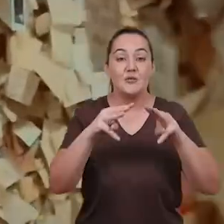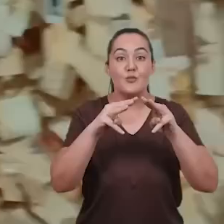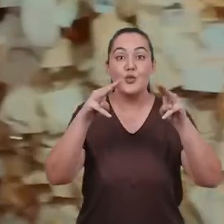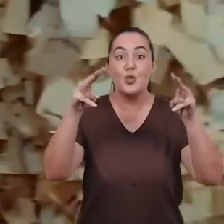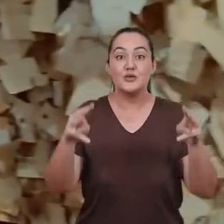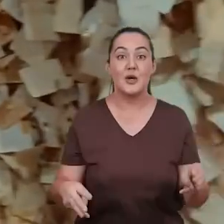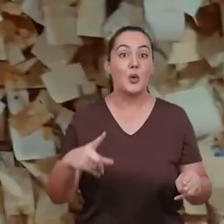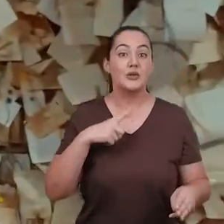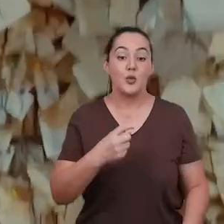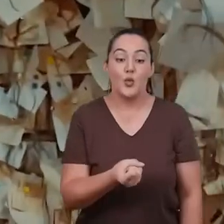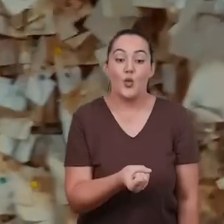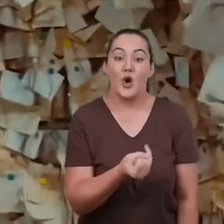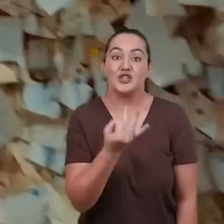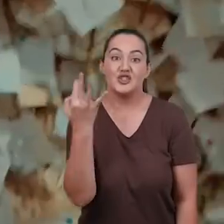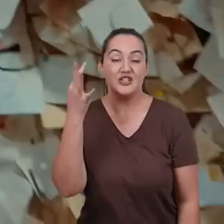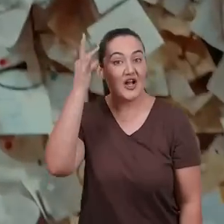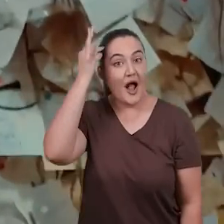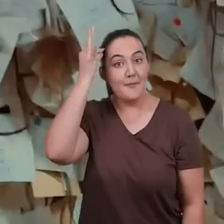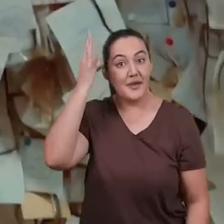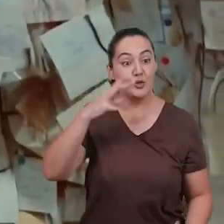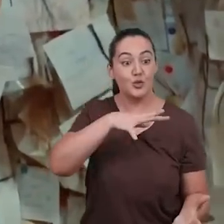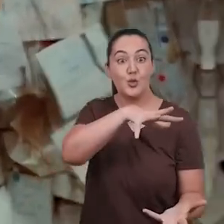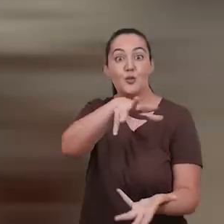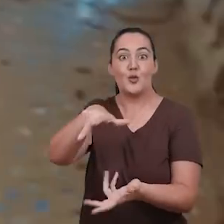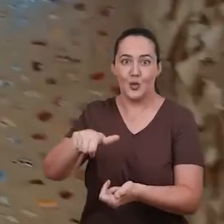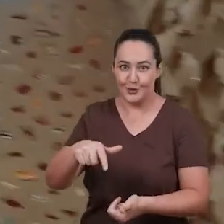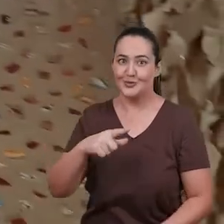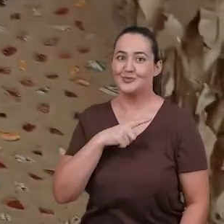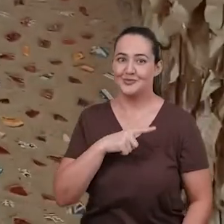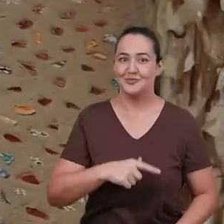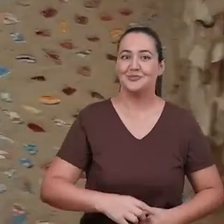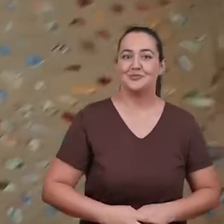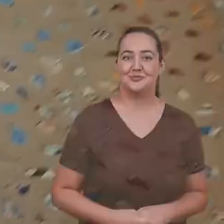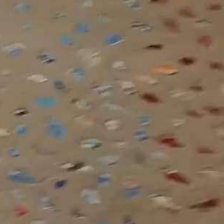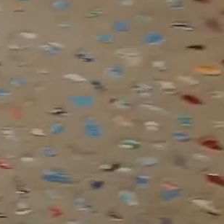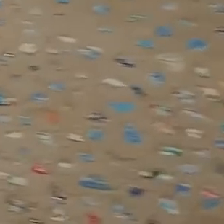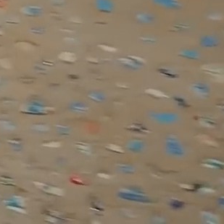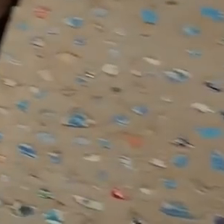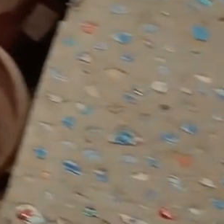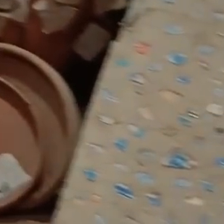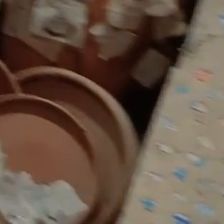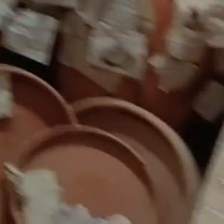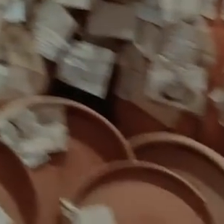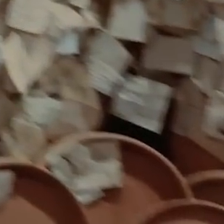Chegamos no maior museu de cabelo do mundo.